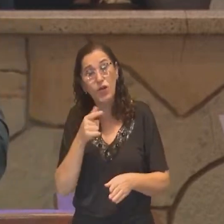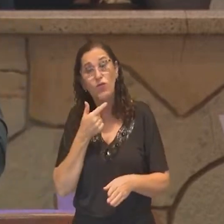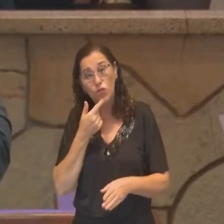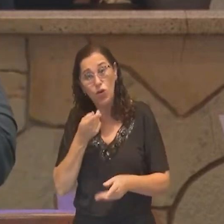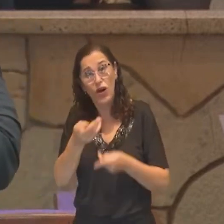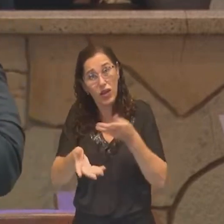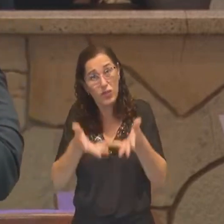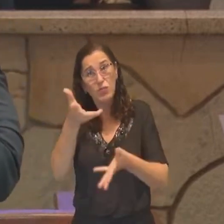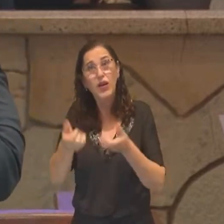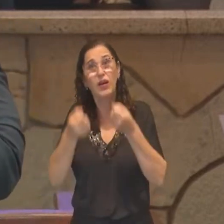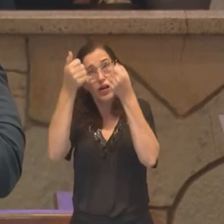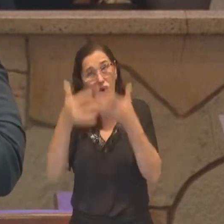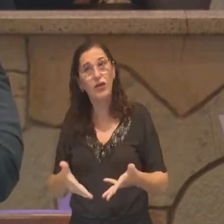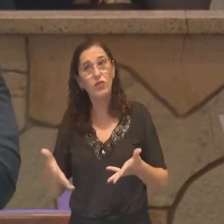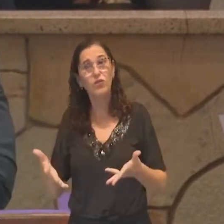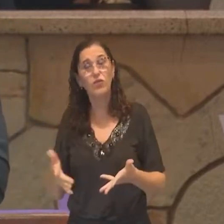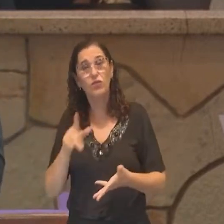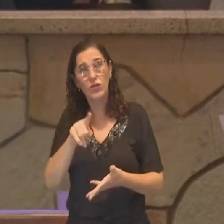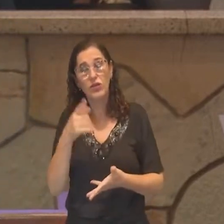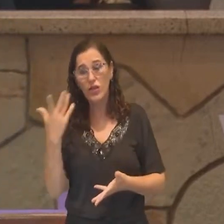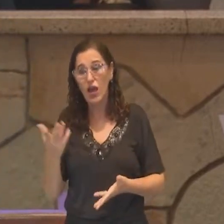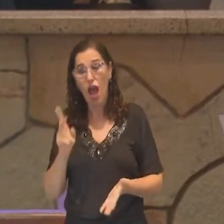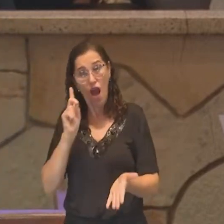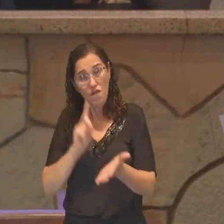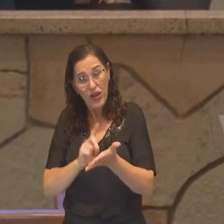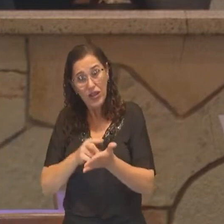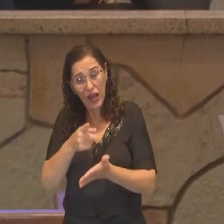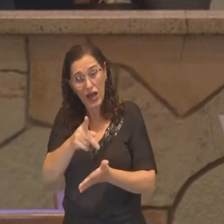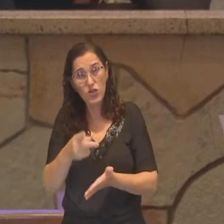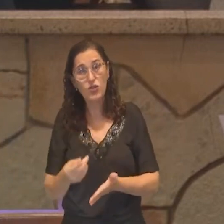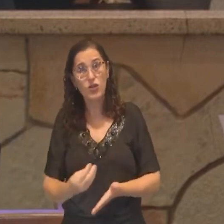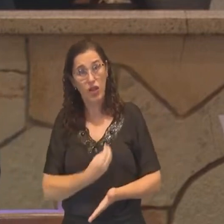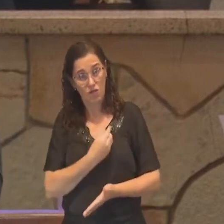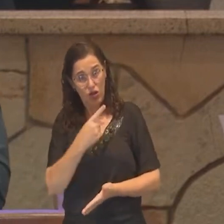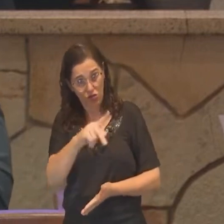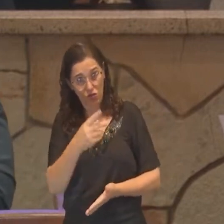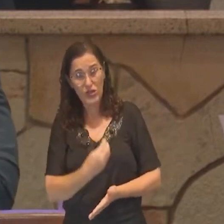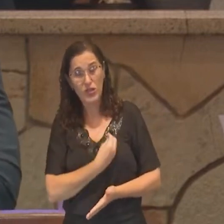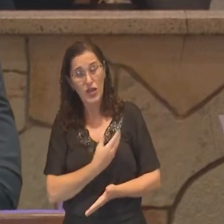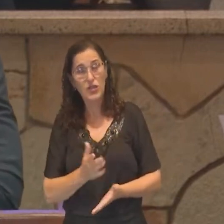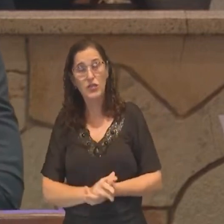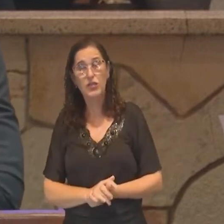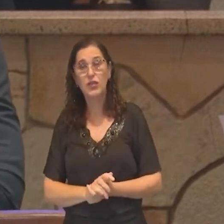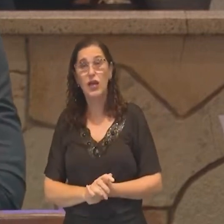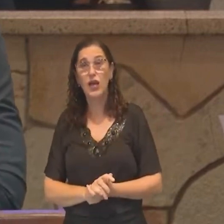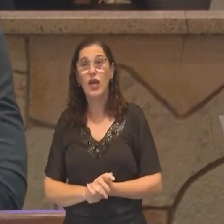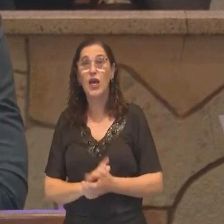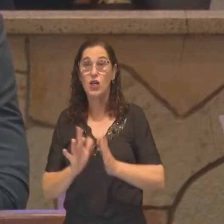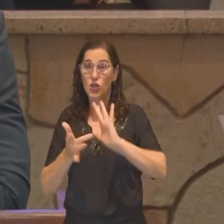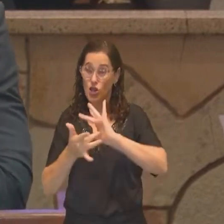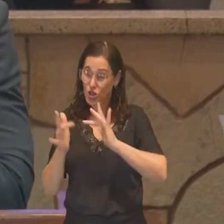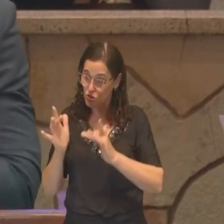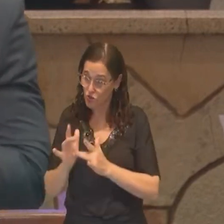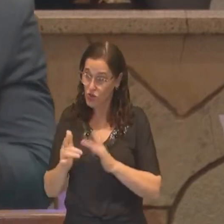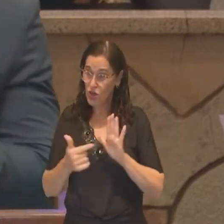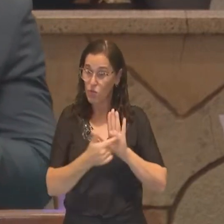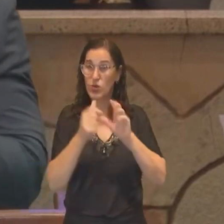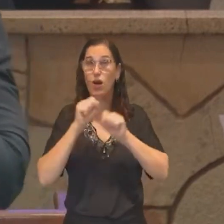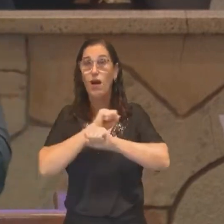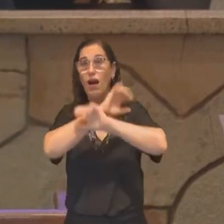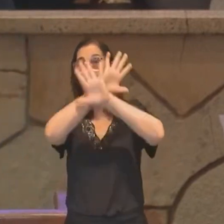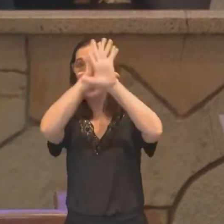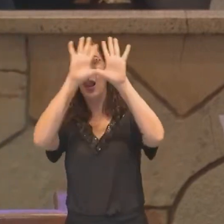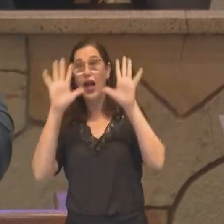falando, é da realidade de vocês. Mas o que na verdade Jesus está deixando claro é